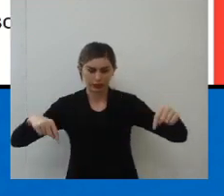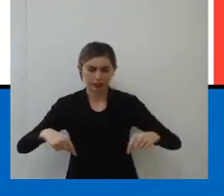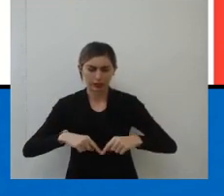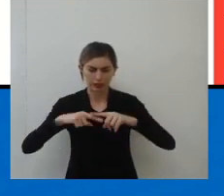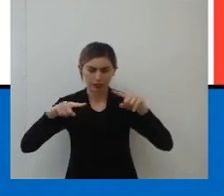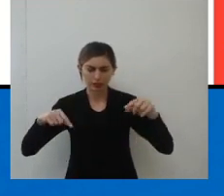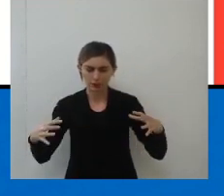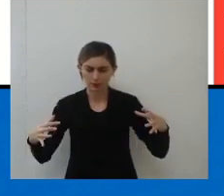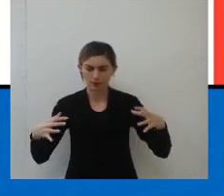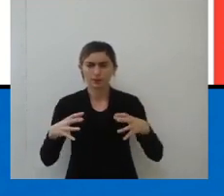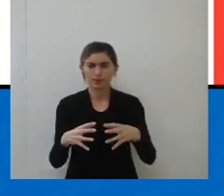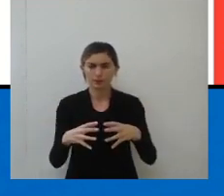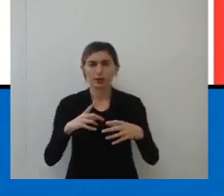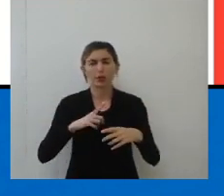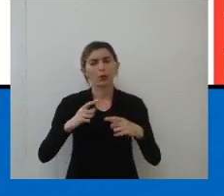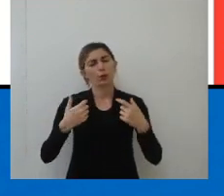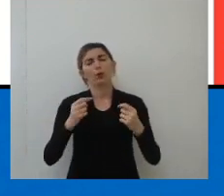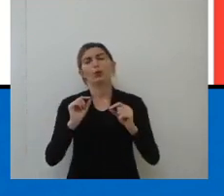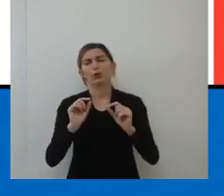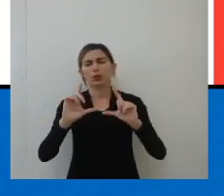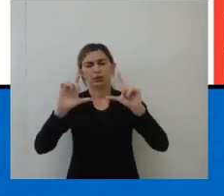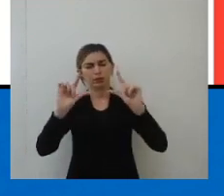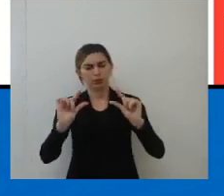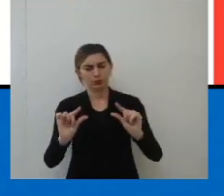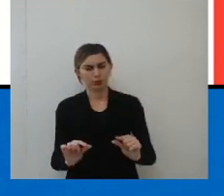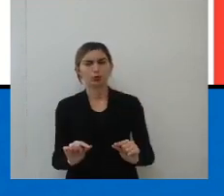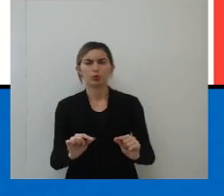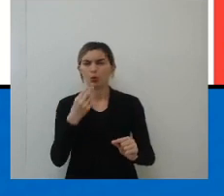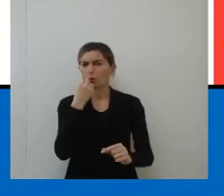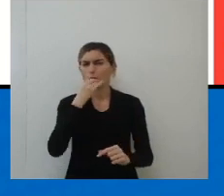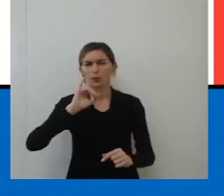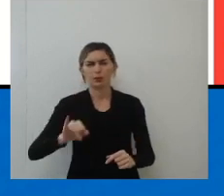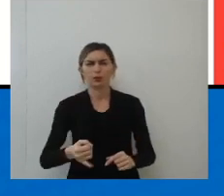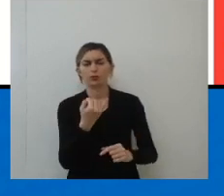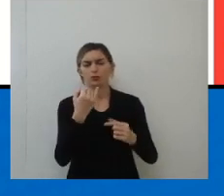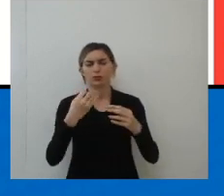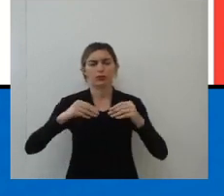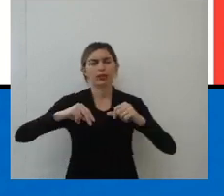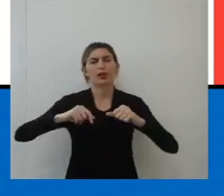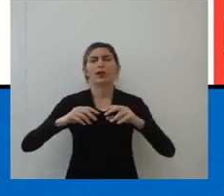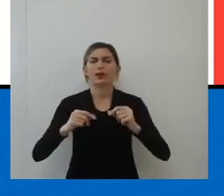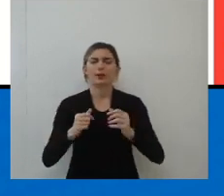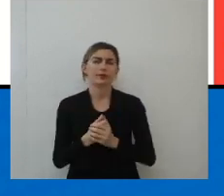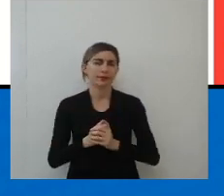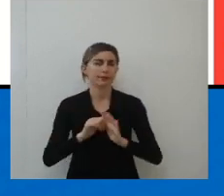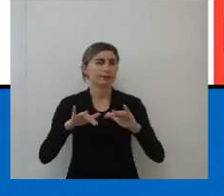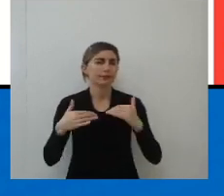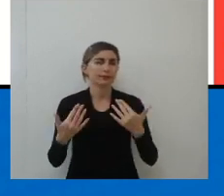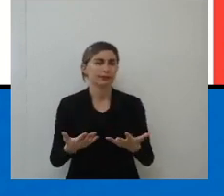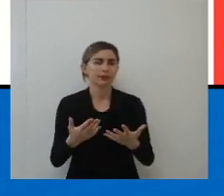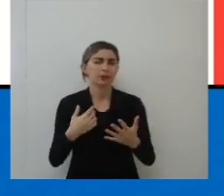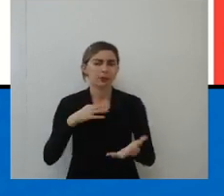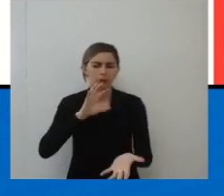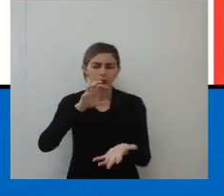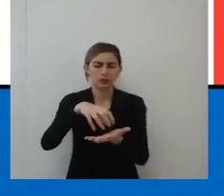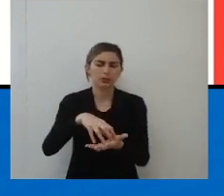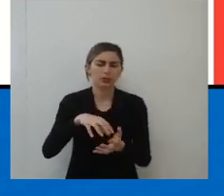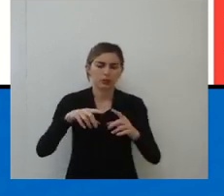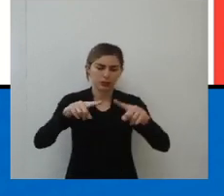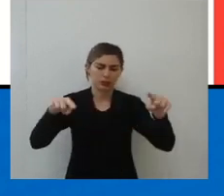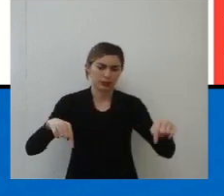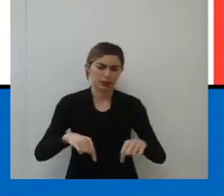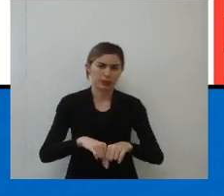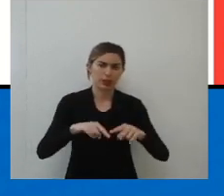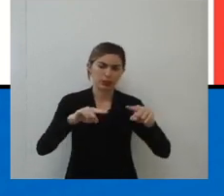substancial, eu acabo ali diminuindo, né, a oportunização de terras. Então, eu acabo centrando essas terras na